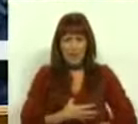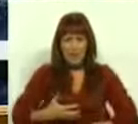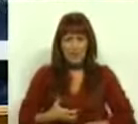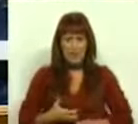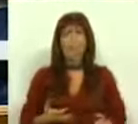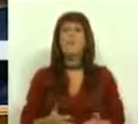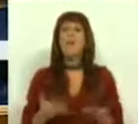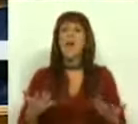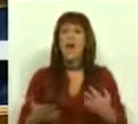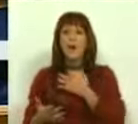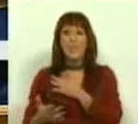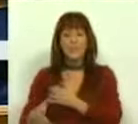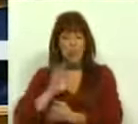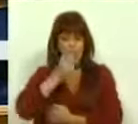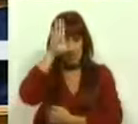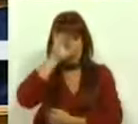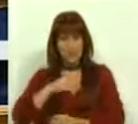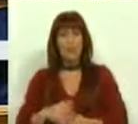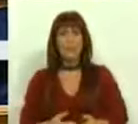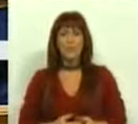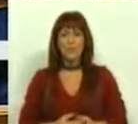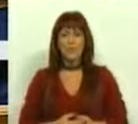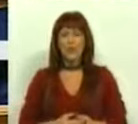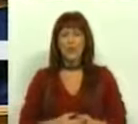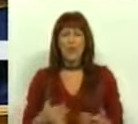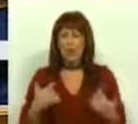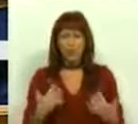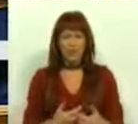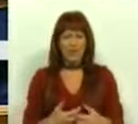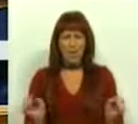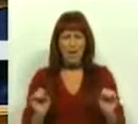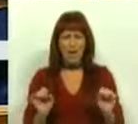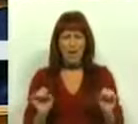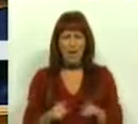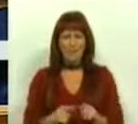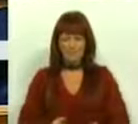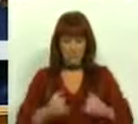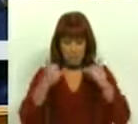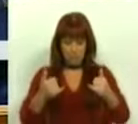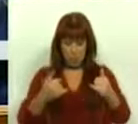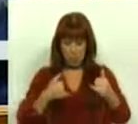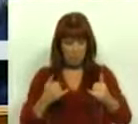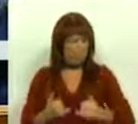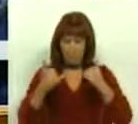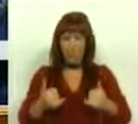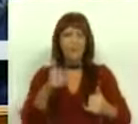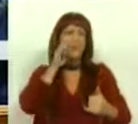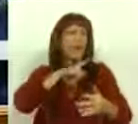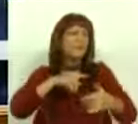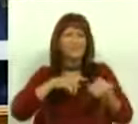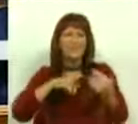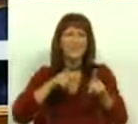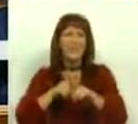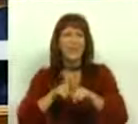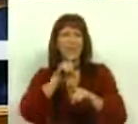desemprego. Agora, Sr. Primeiro-Ministro, não tenho dúvidas que a seguir a mim virá quem